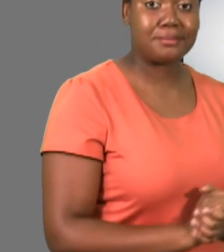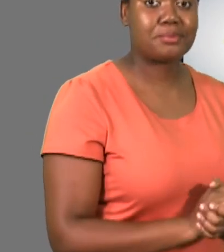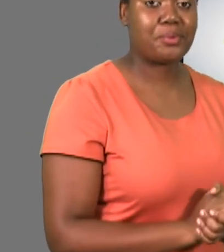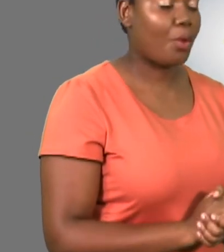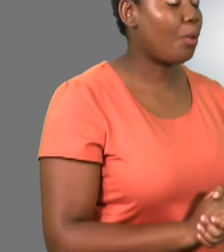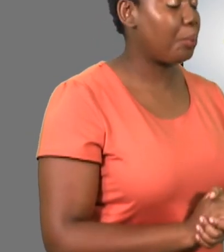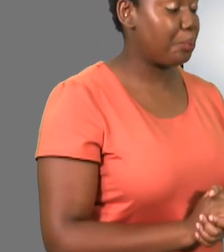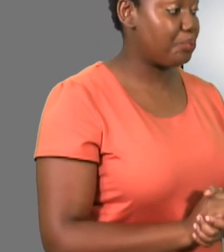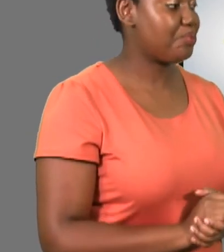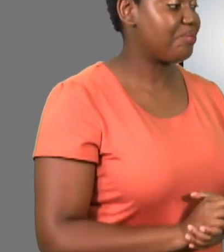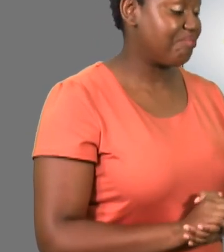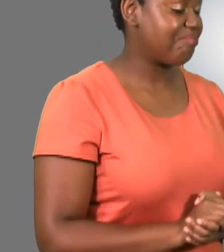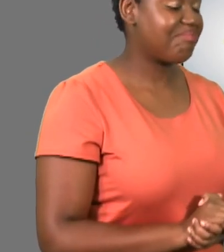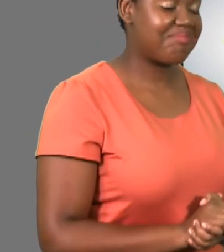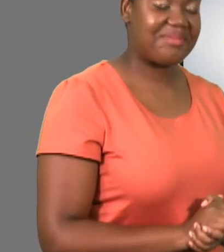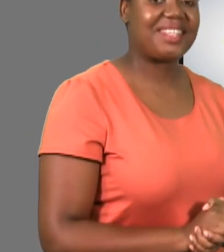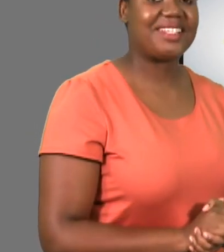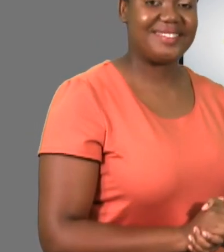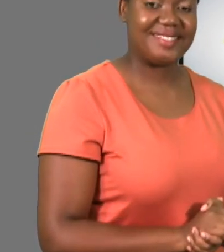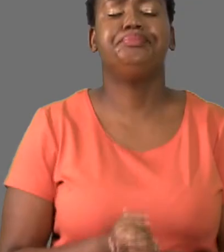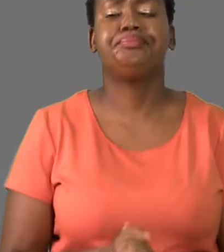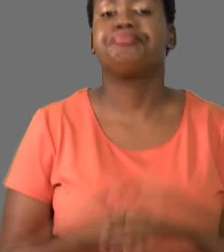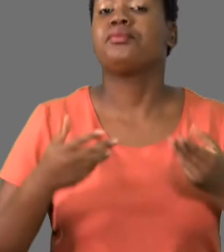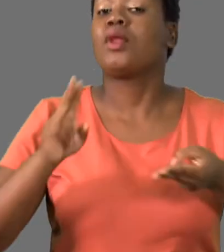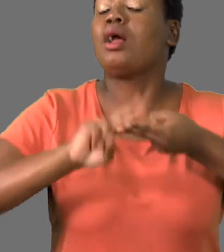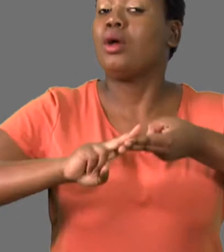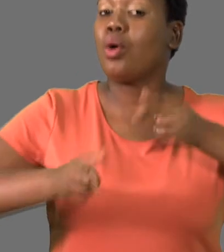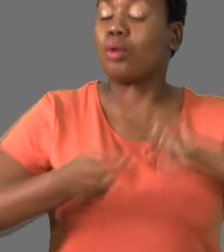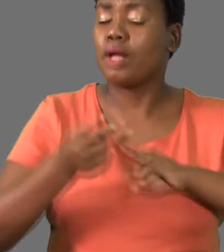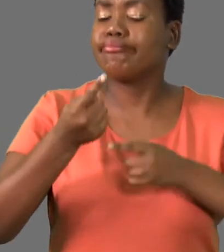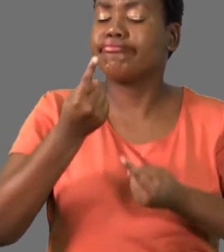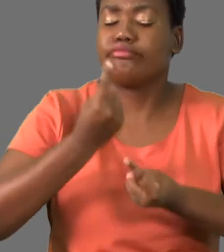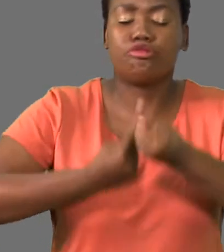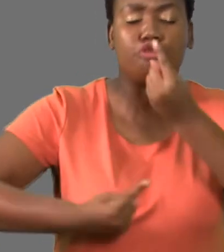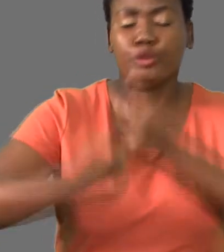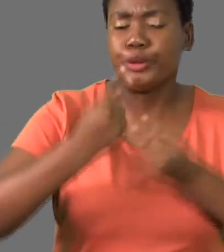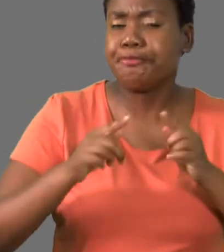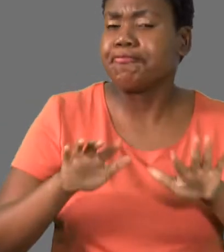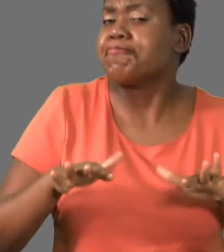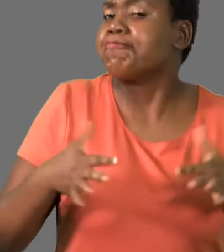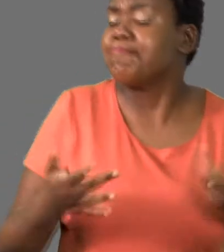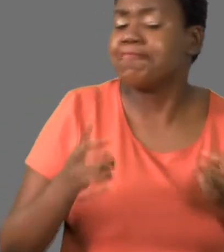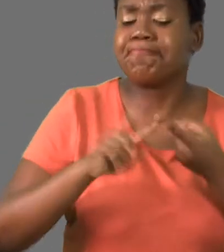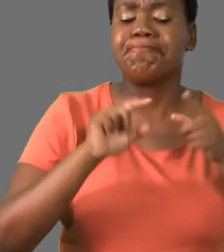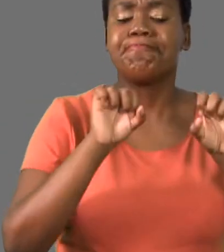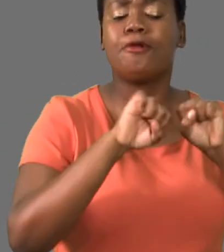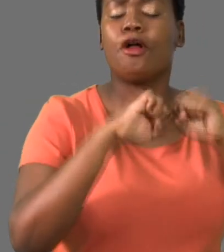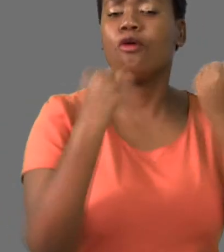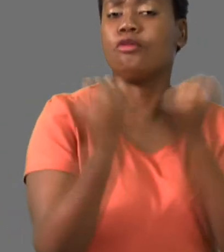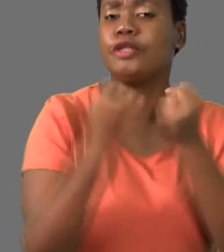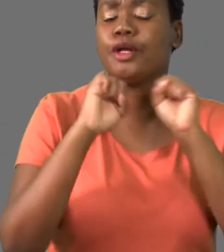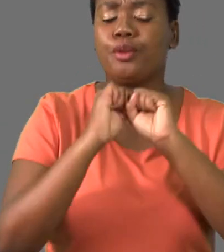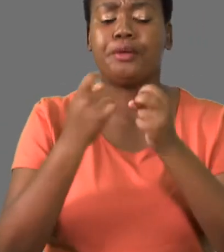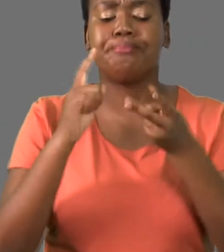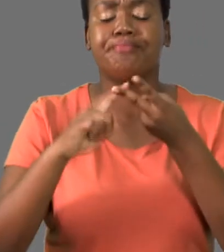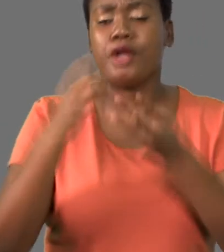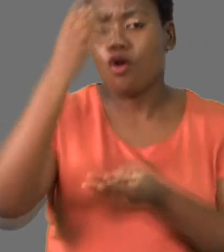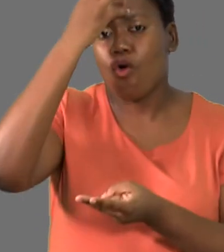certeza a prova de que podemos tudo. Organizações da sociedade civil, governo, parceiros